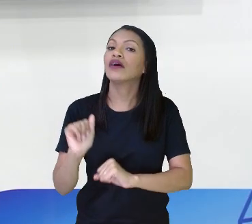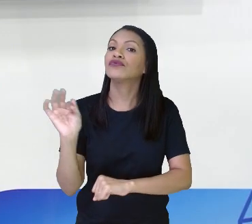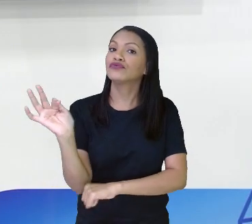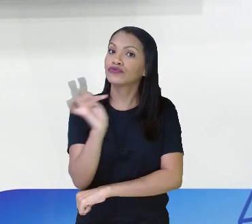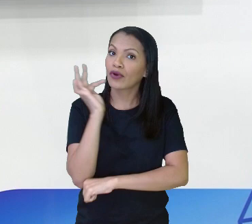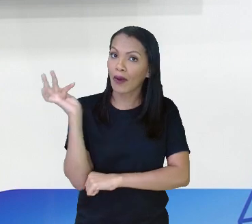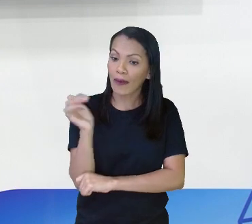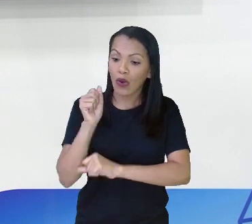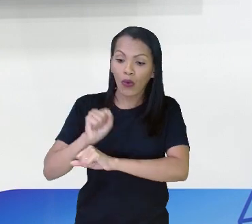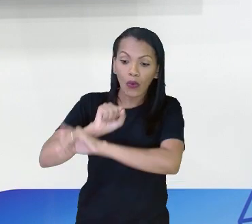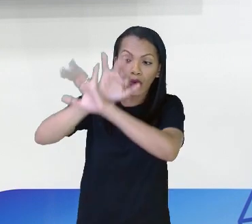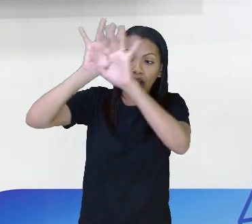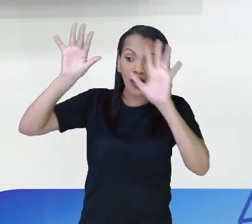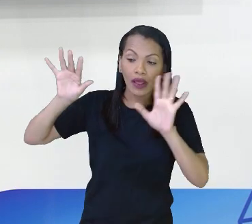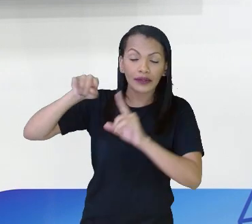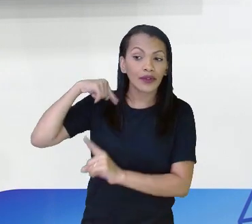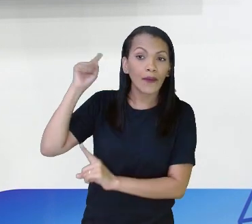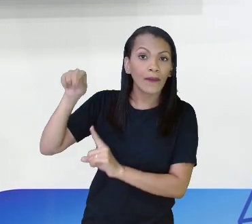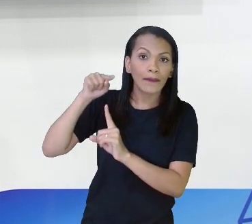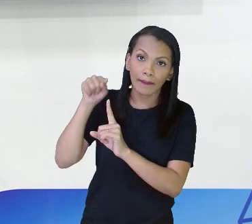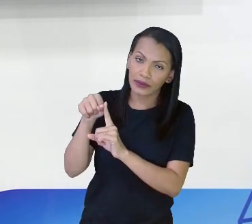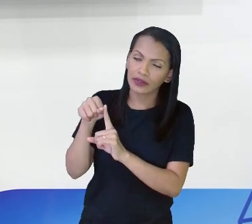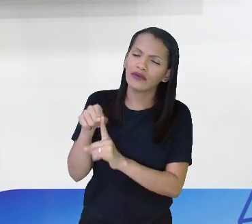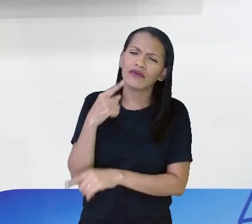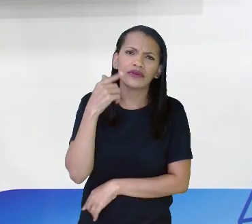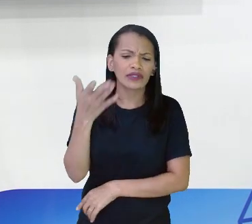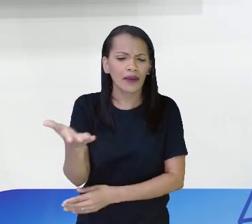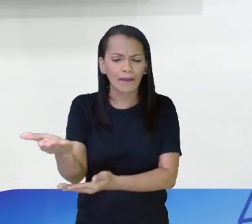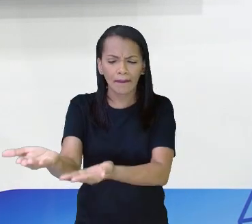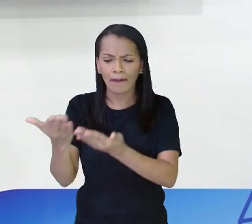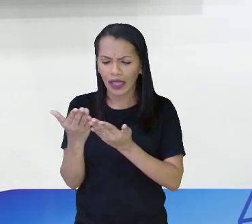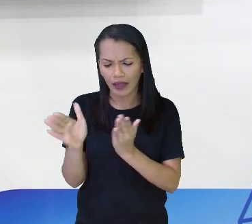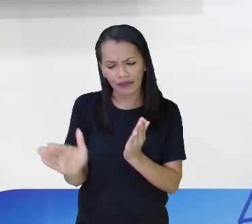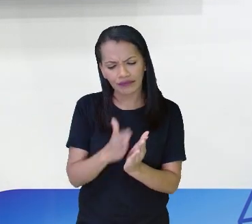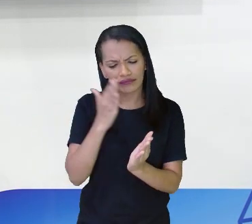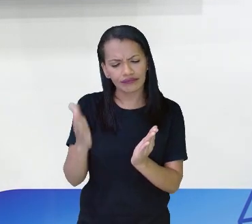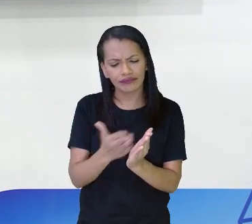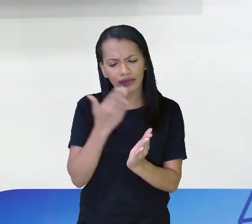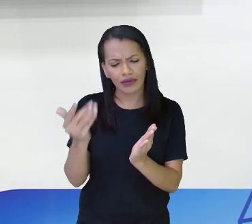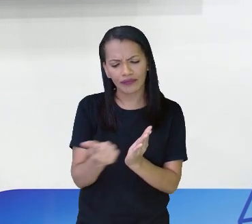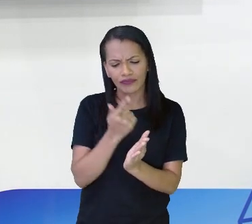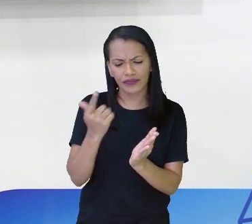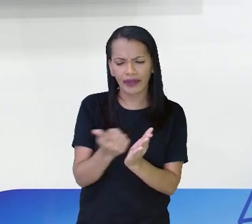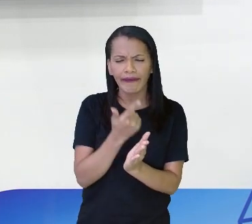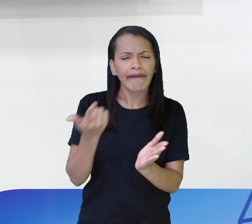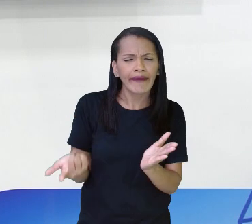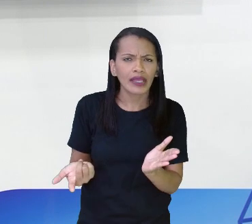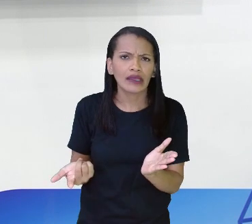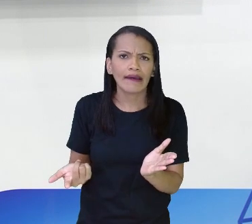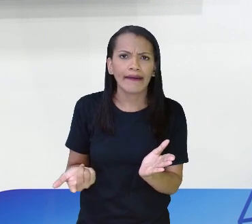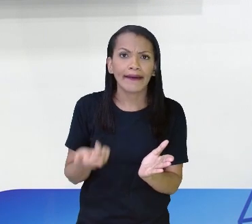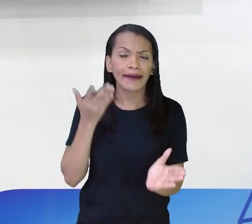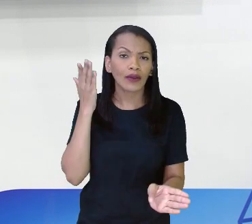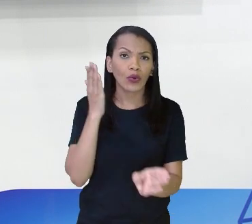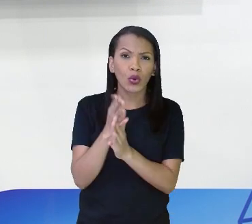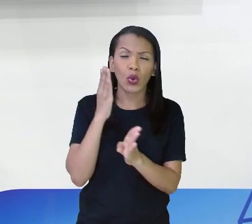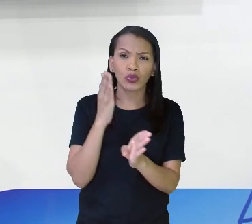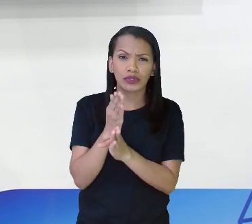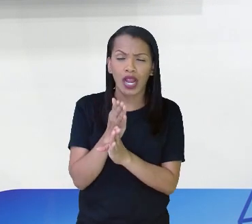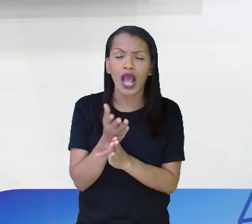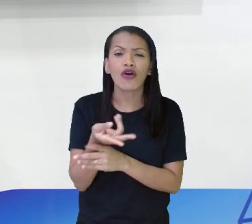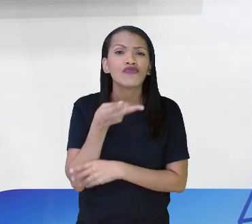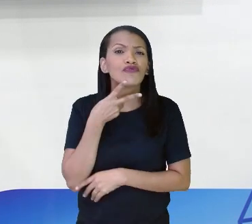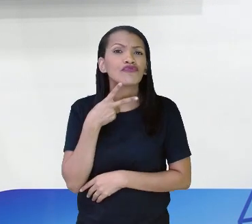objetiva. Dificilmente você vai pegar um jornal, né, e vai encontrar ali uma gíria, um vício de linguagem, então